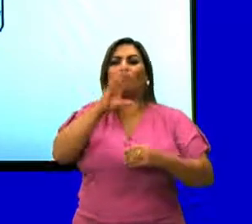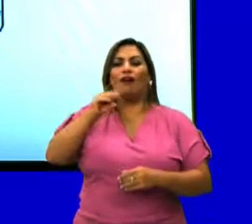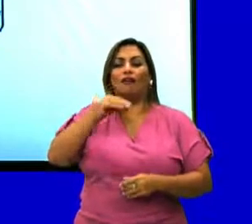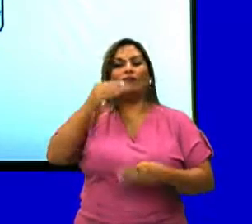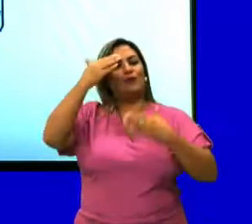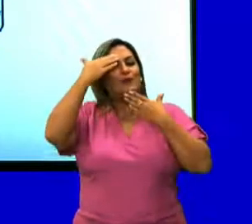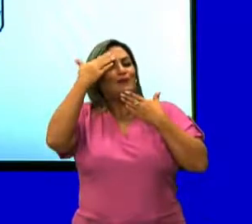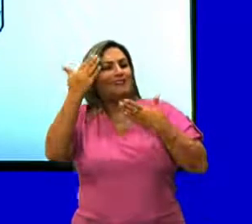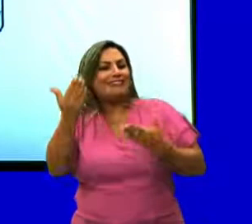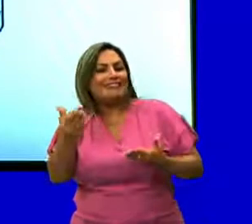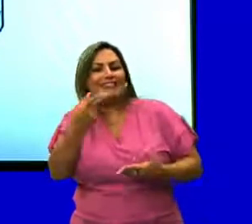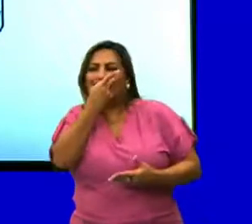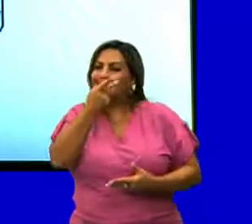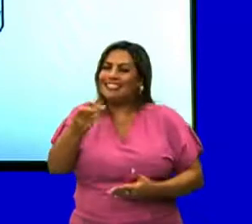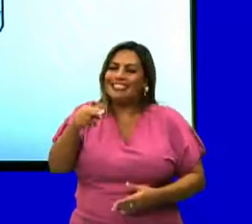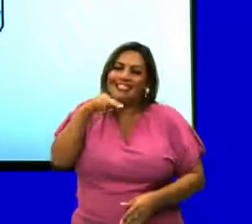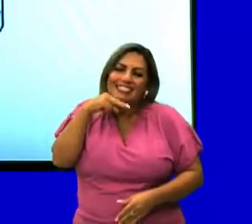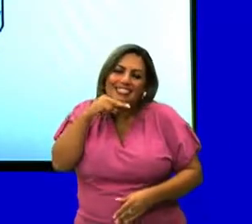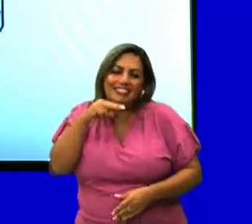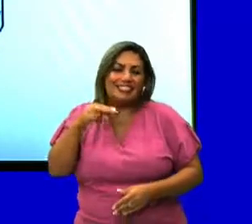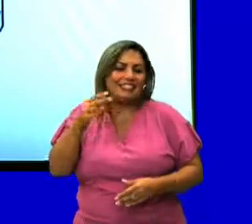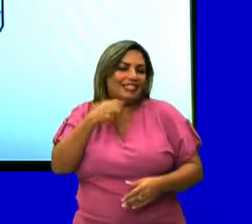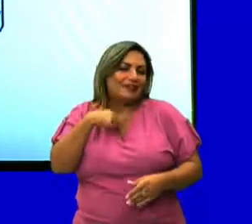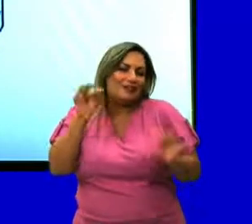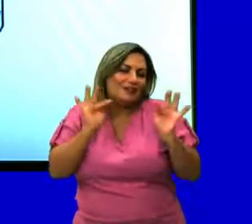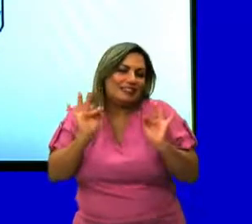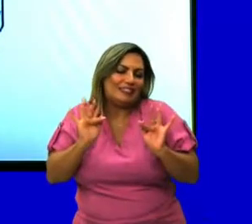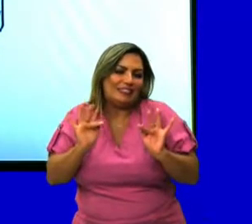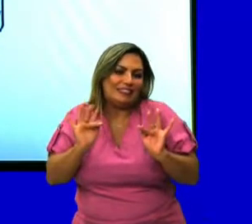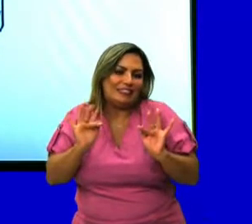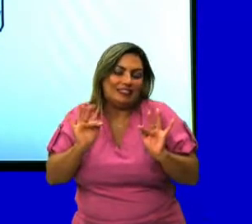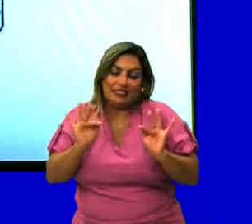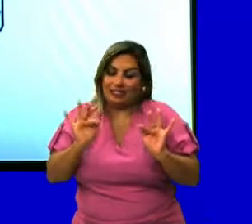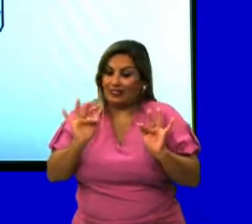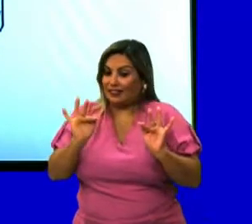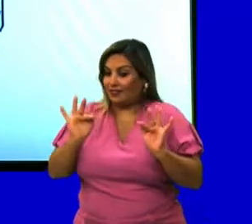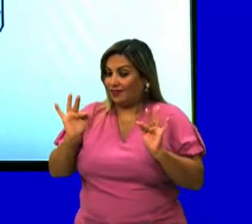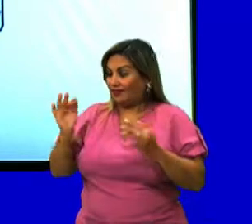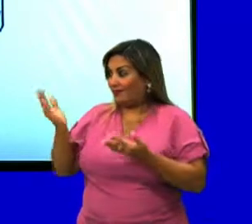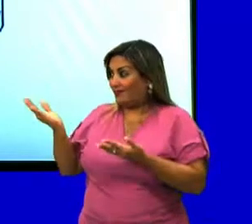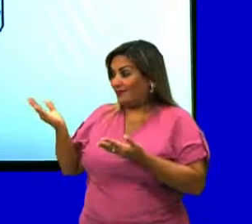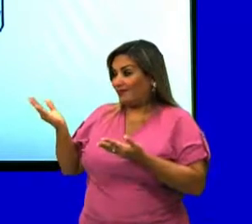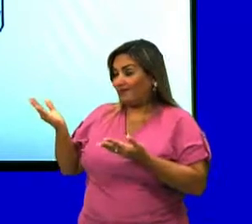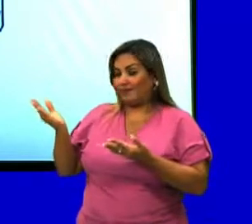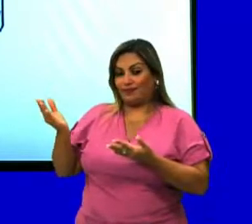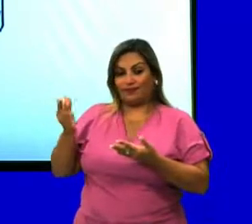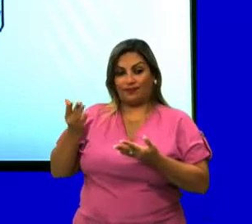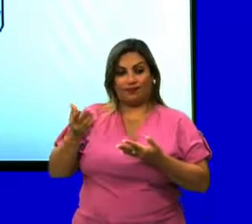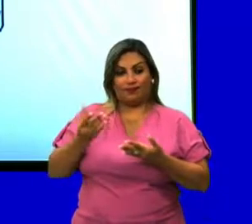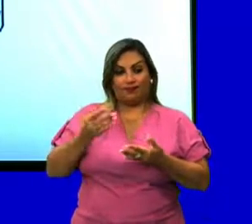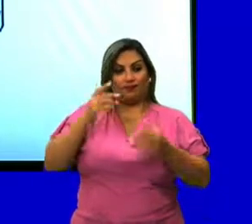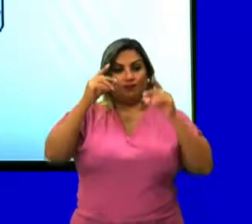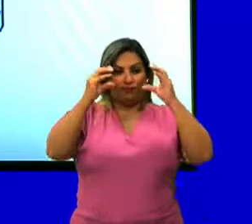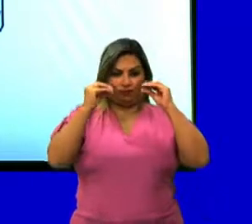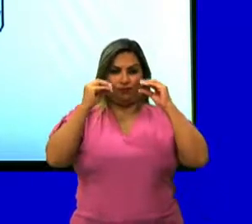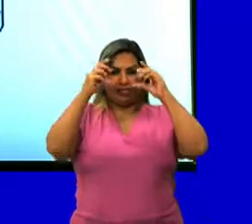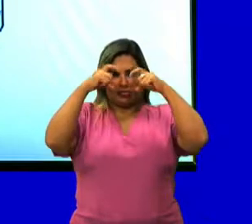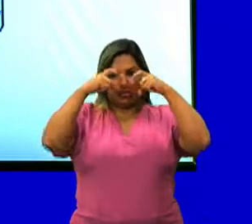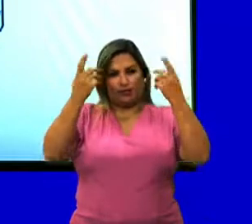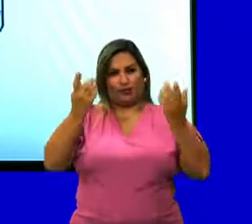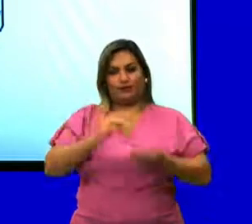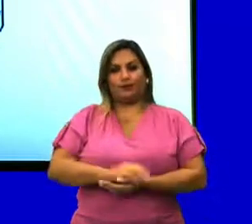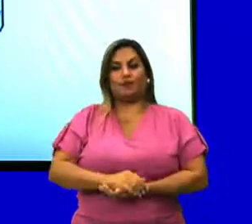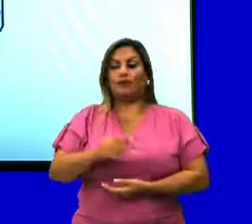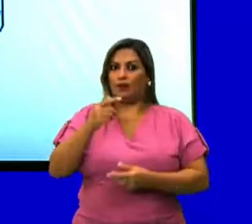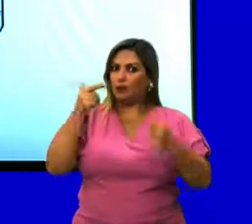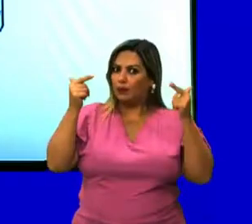obrigada pela visita, meus netinhos, eu fico muito feliz. Opa! Então, há uma crítica em relação a isso, para